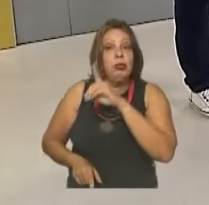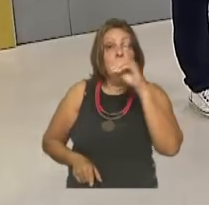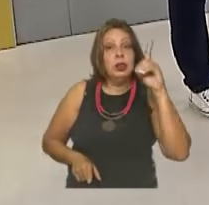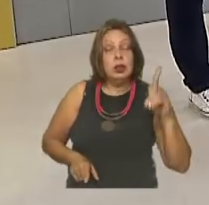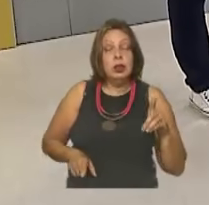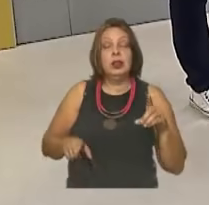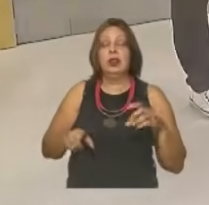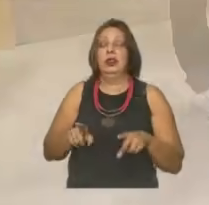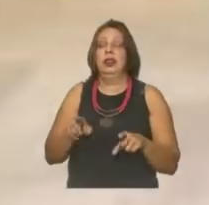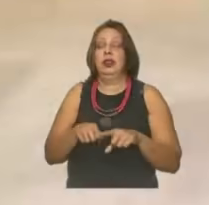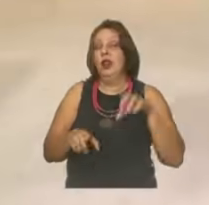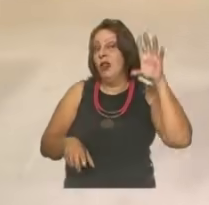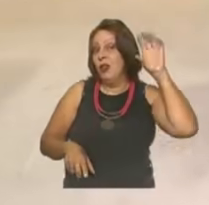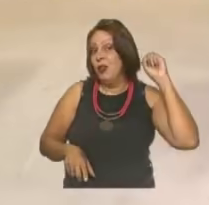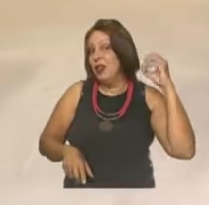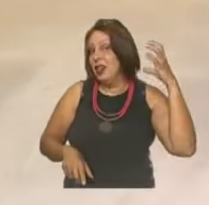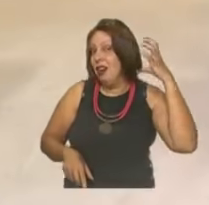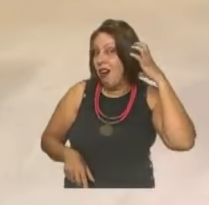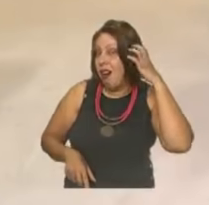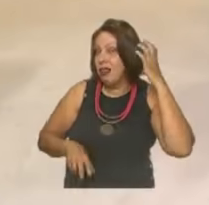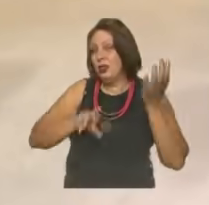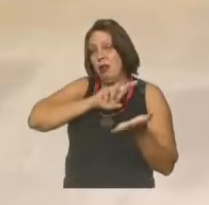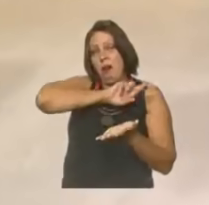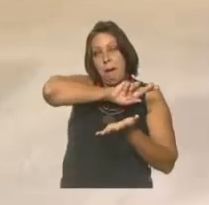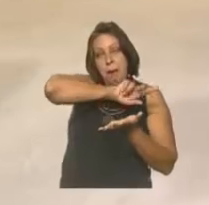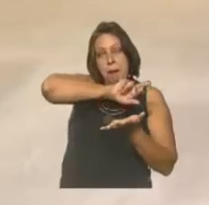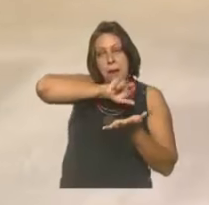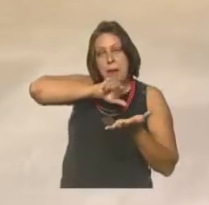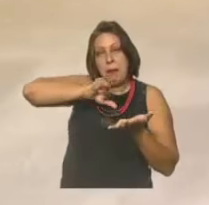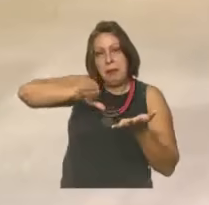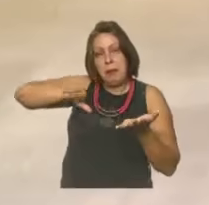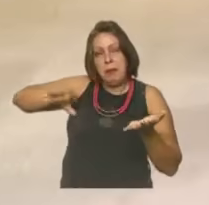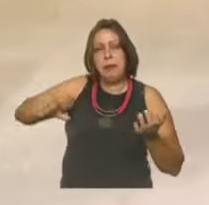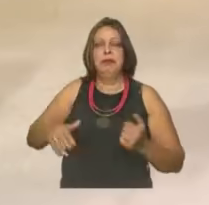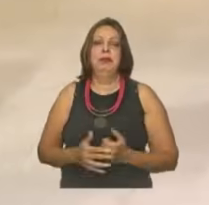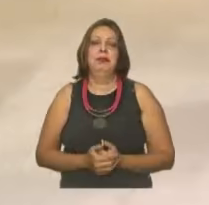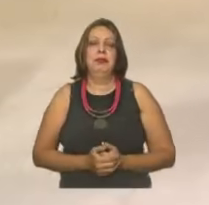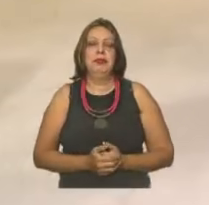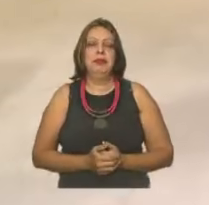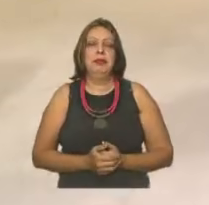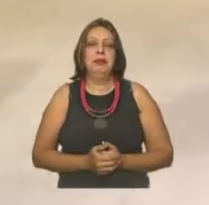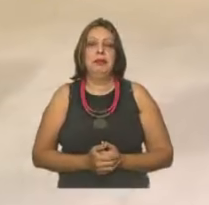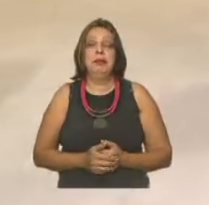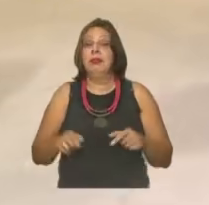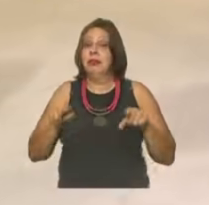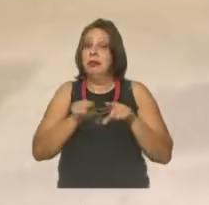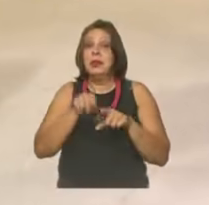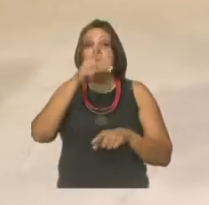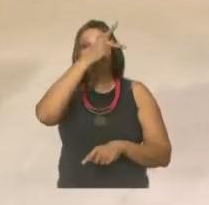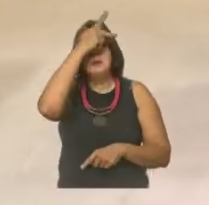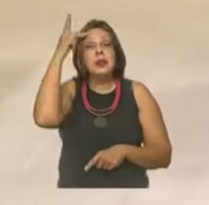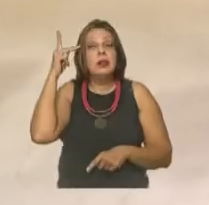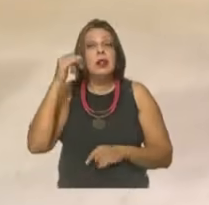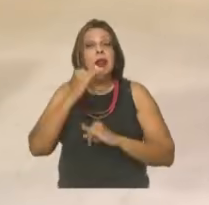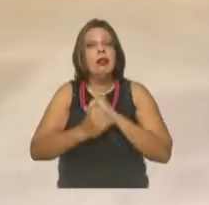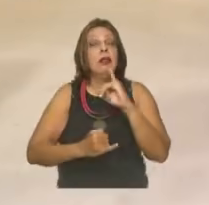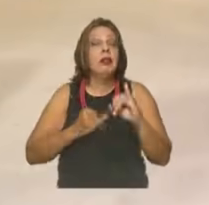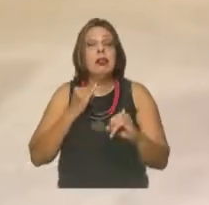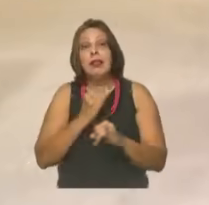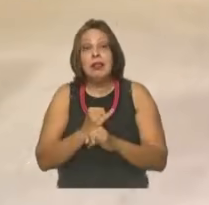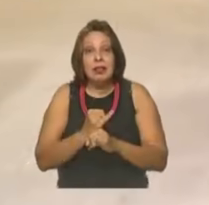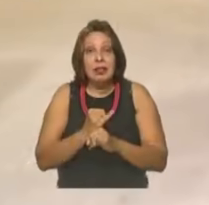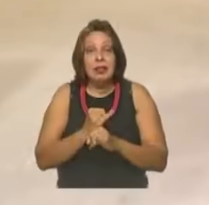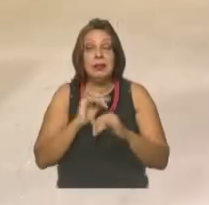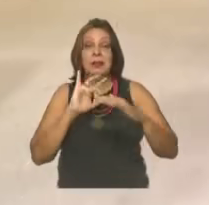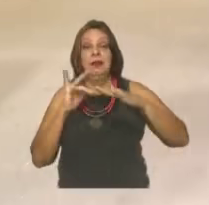também pelas rádios, né? Turma aí ligada nas redes, Xodó, Xingó e Eldorado FM e nossos internautas que nos acompanham através